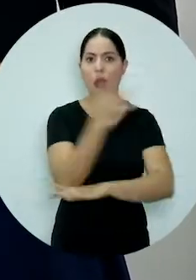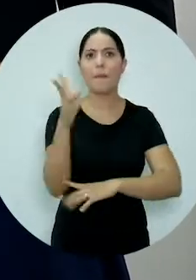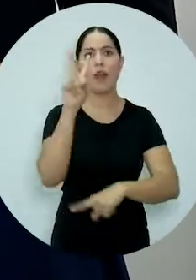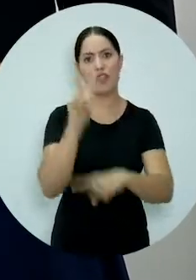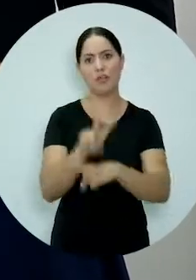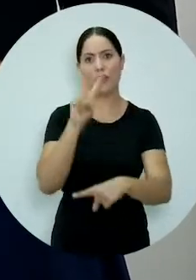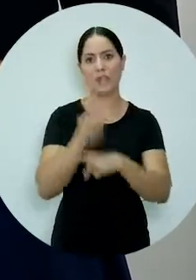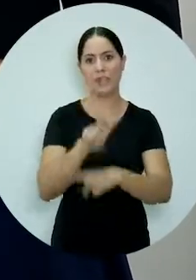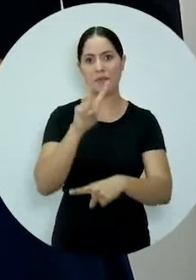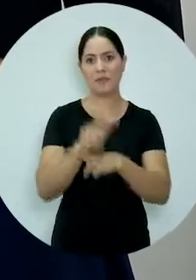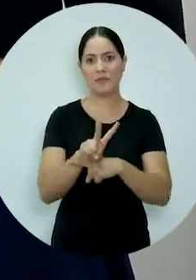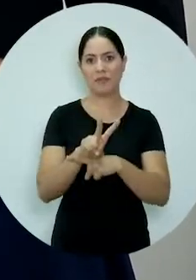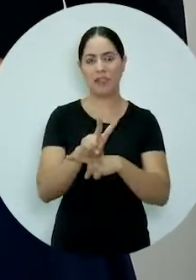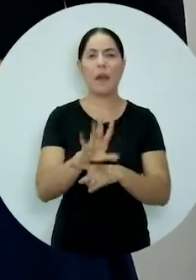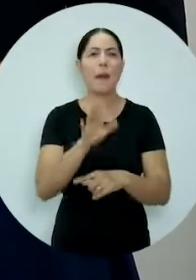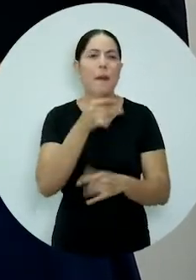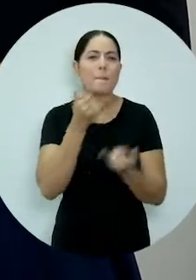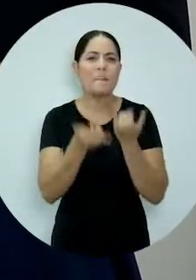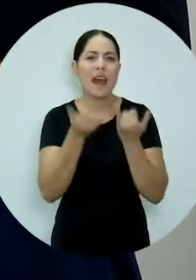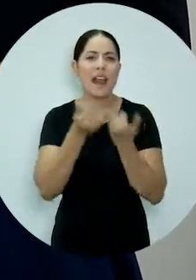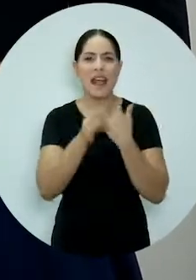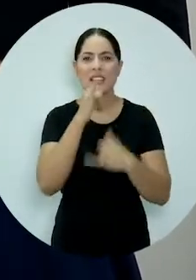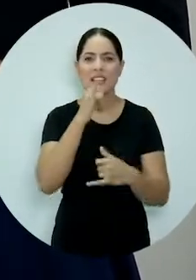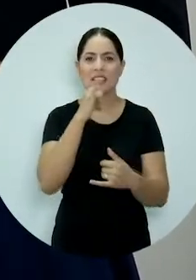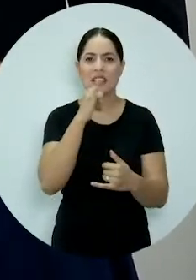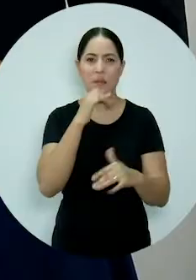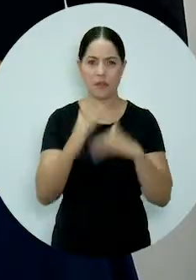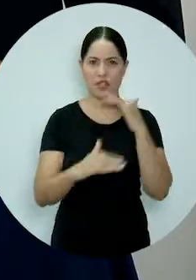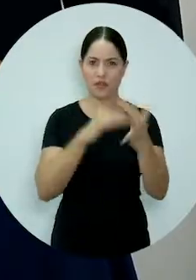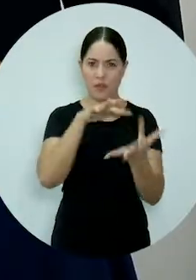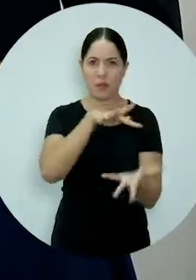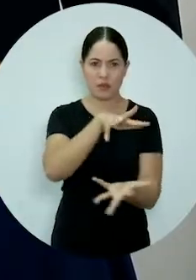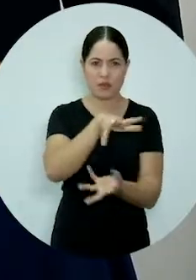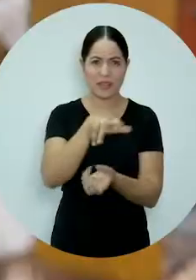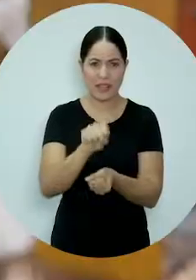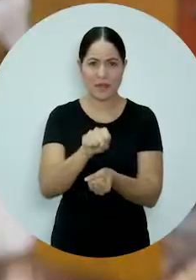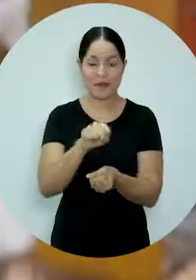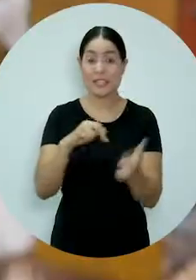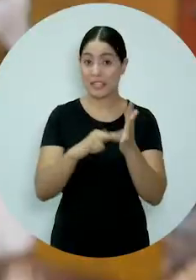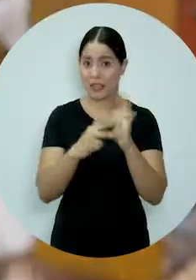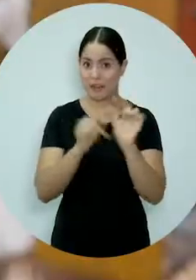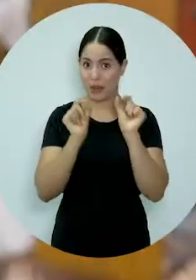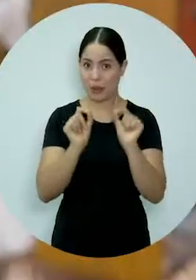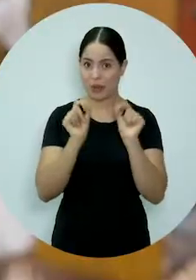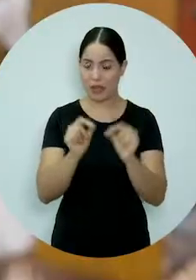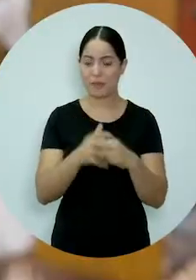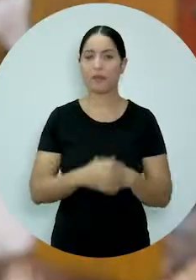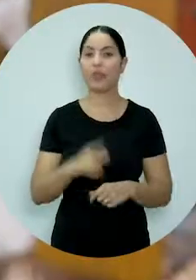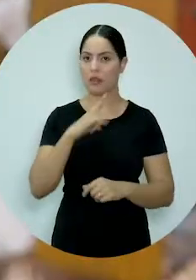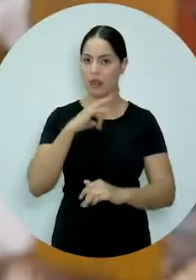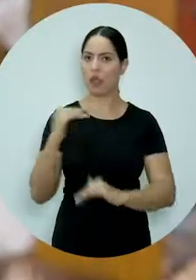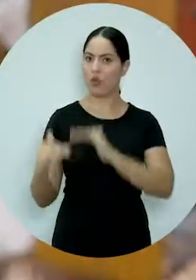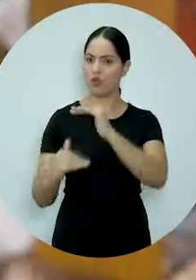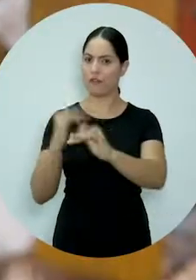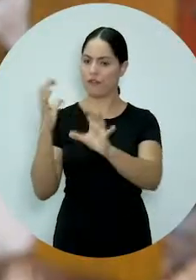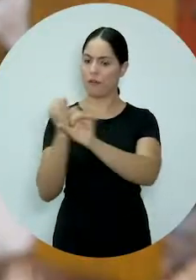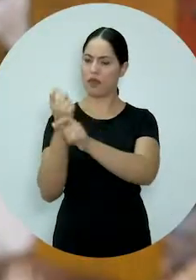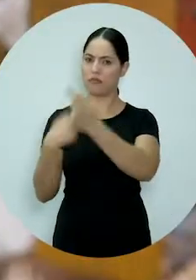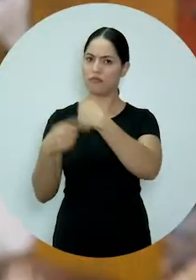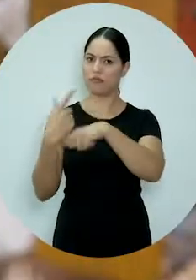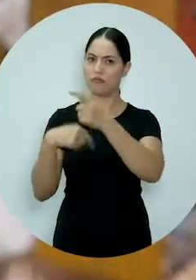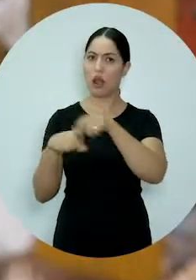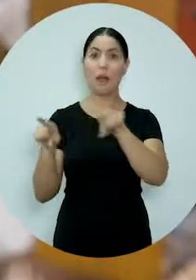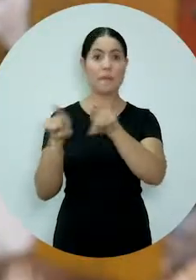a preservação do meio ambiente. É aquele conhecido desenvolvimento sustentável, que significa dizer que a gente tem um